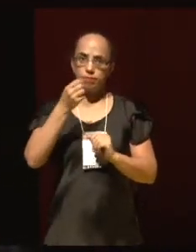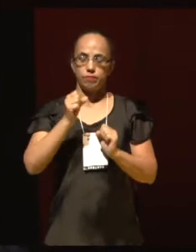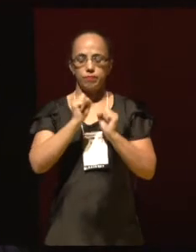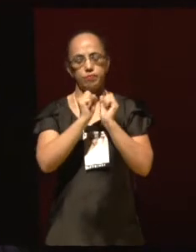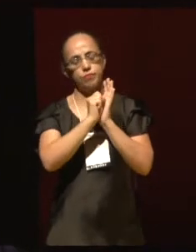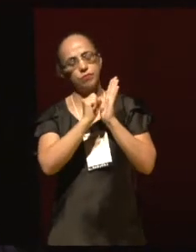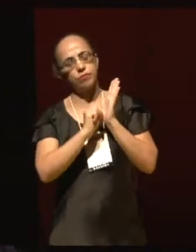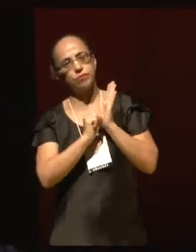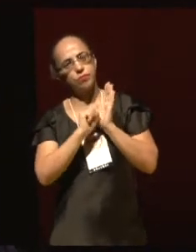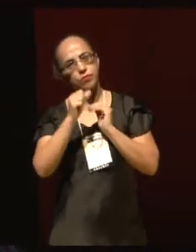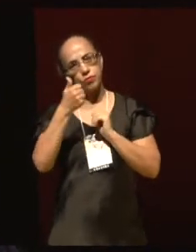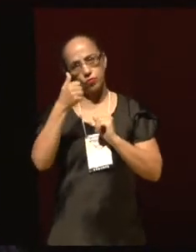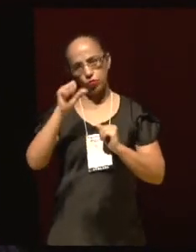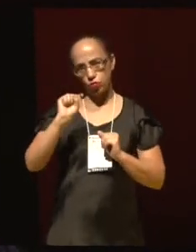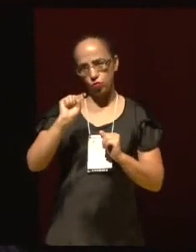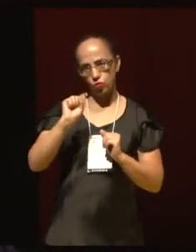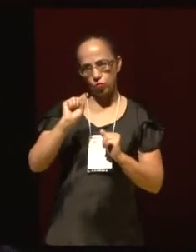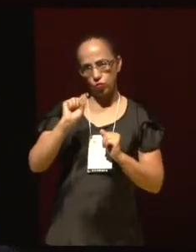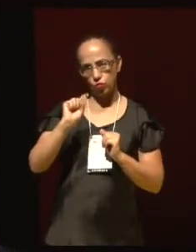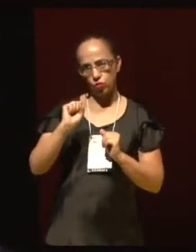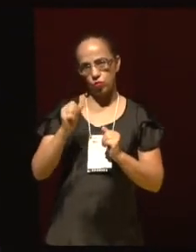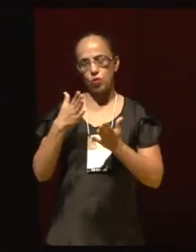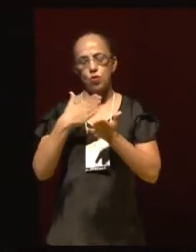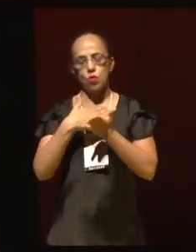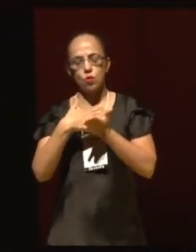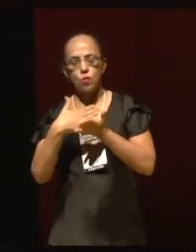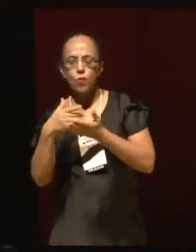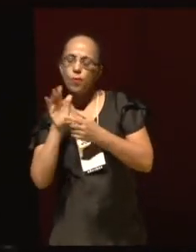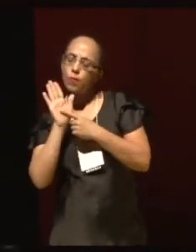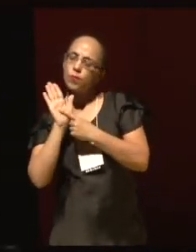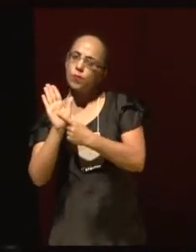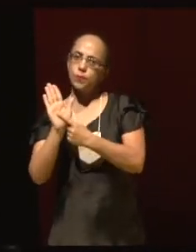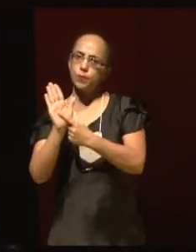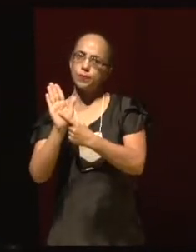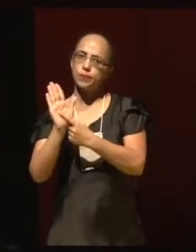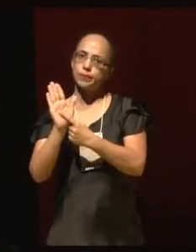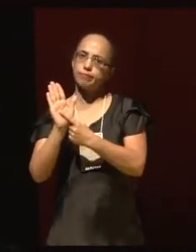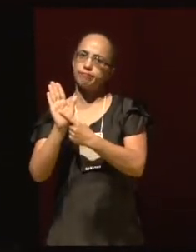a histeria começa a apresentar-se.